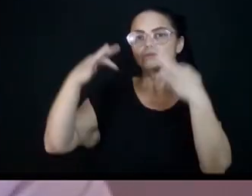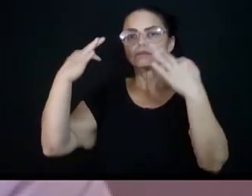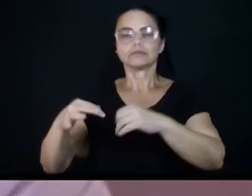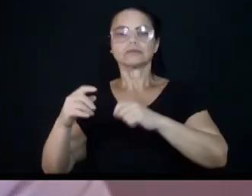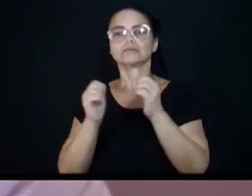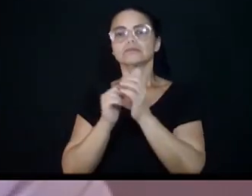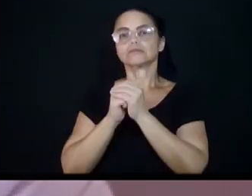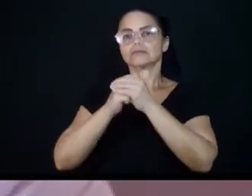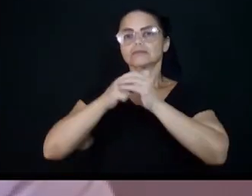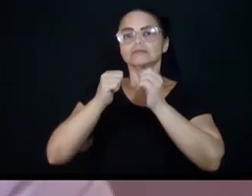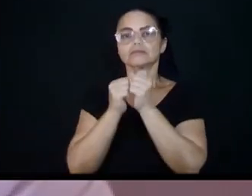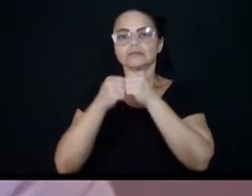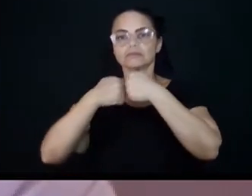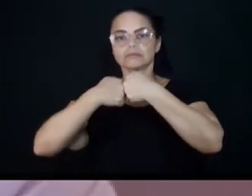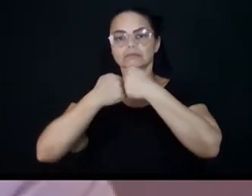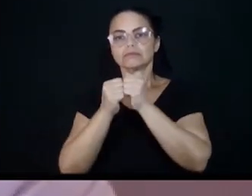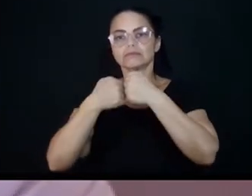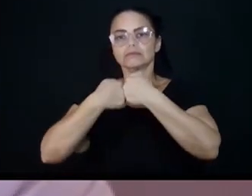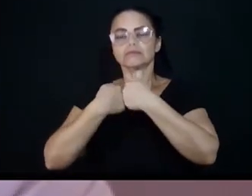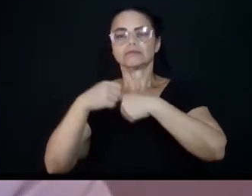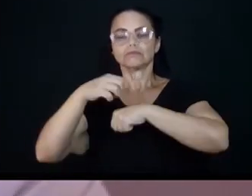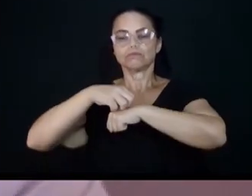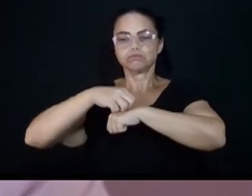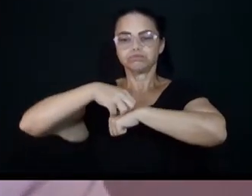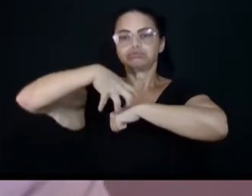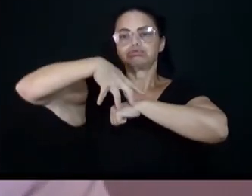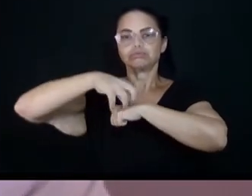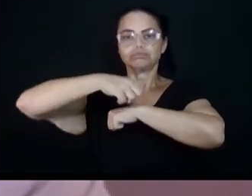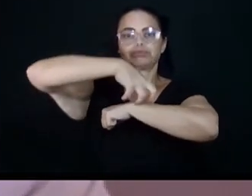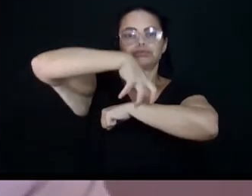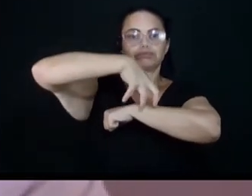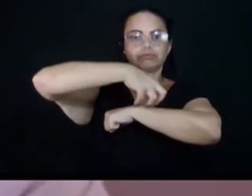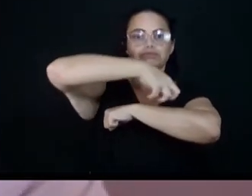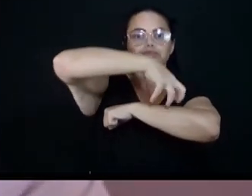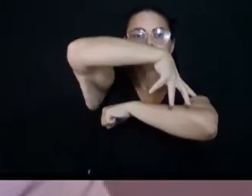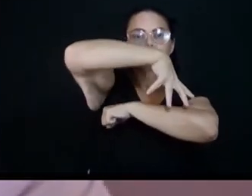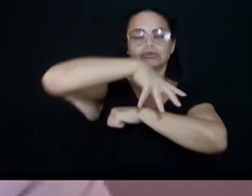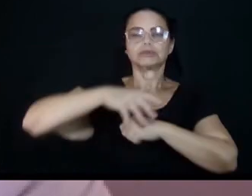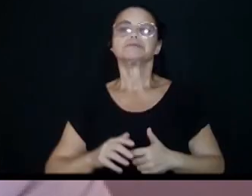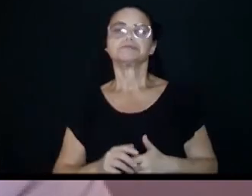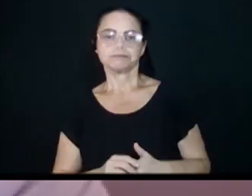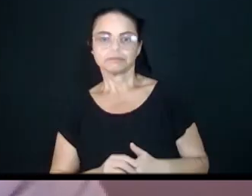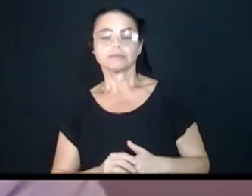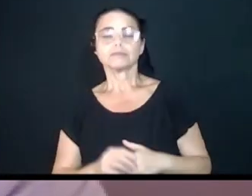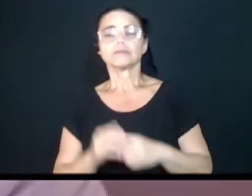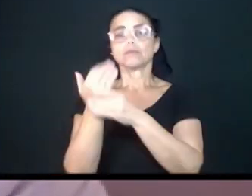inchaço articular, mas esse binômio dor articular, o